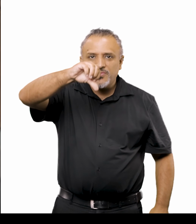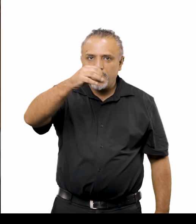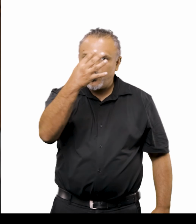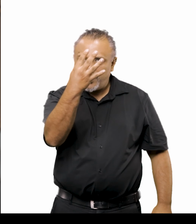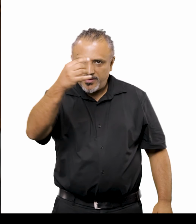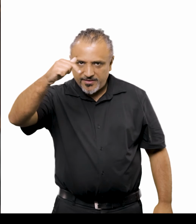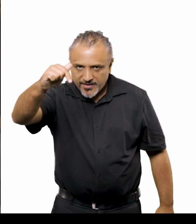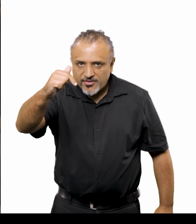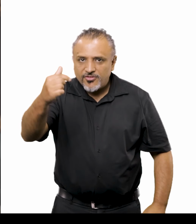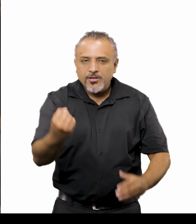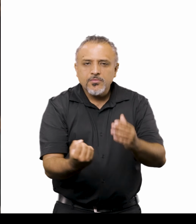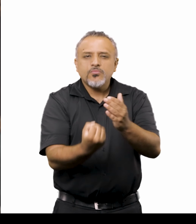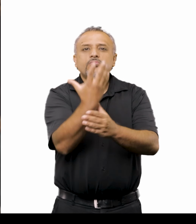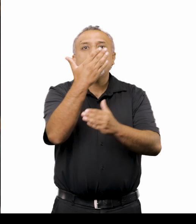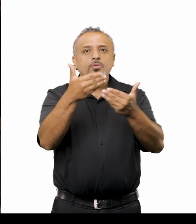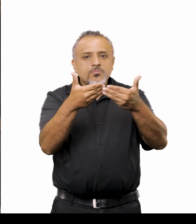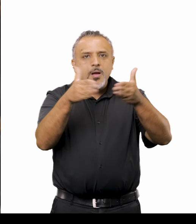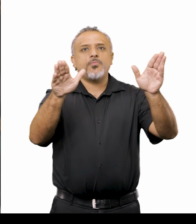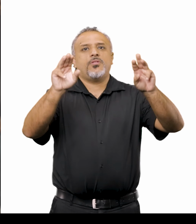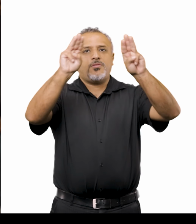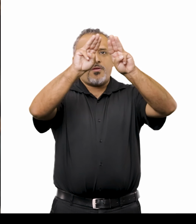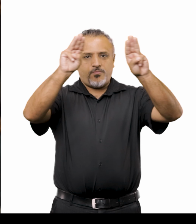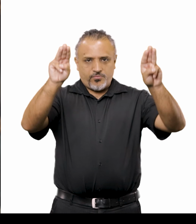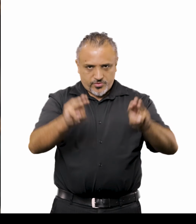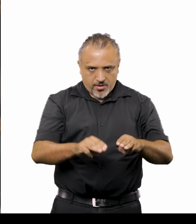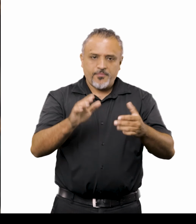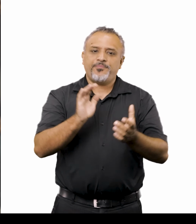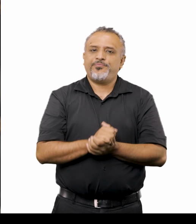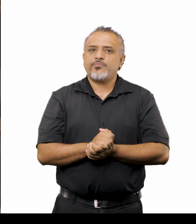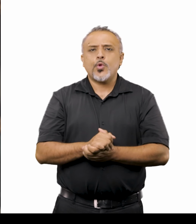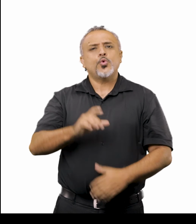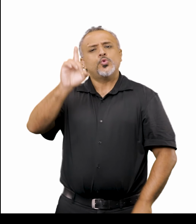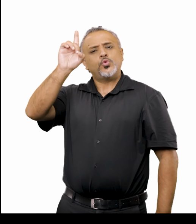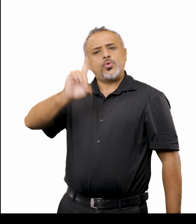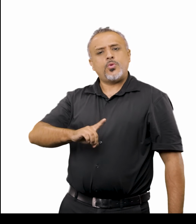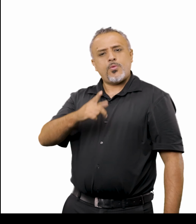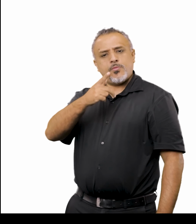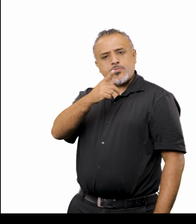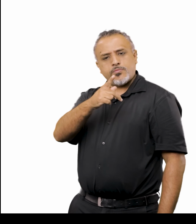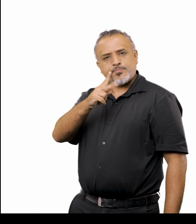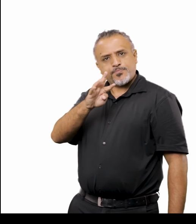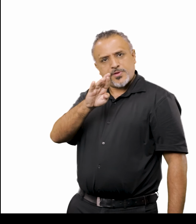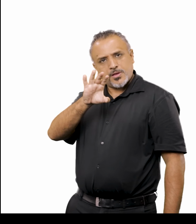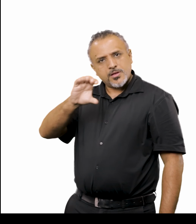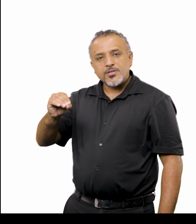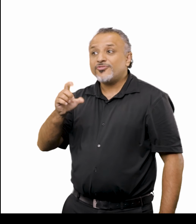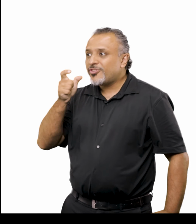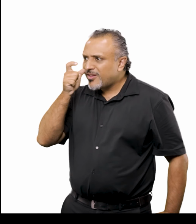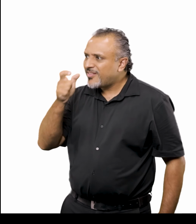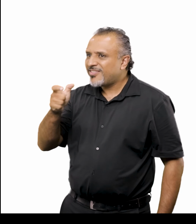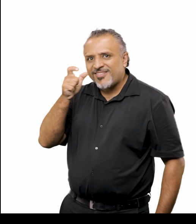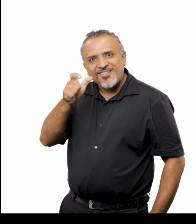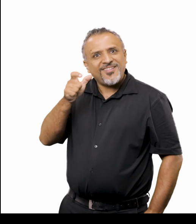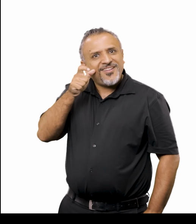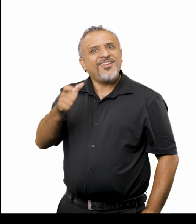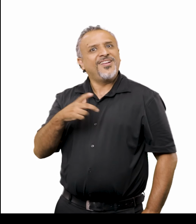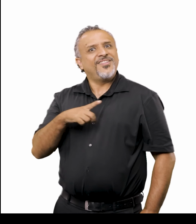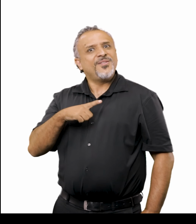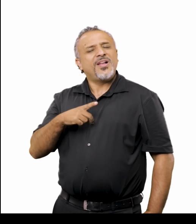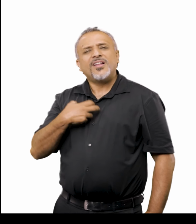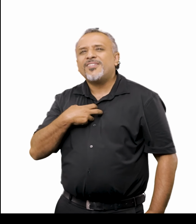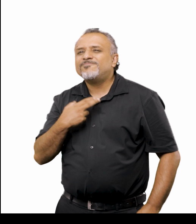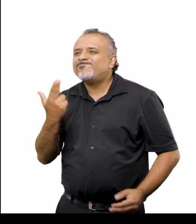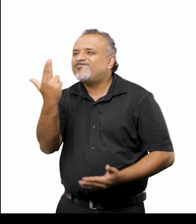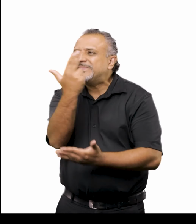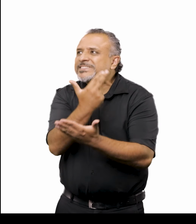em 1947, ano da fundação do museu. O diretor fundador do MASP, Pietro Maria Bardi, tinha grande